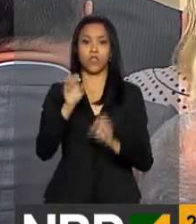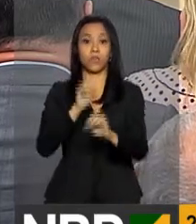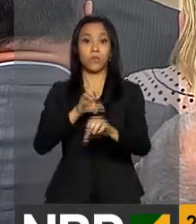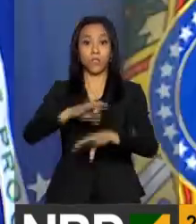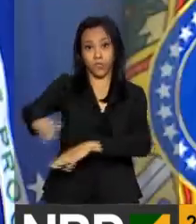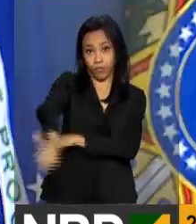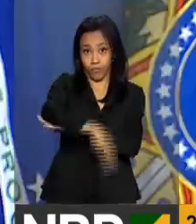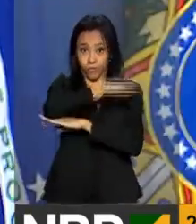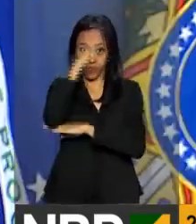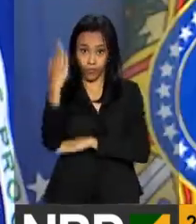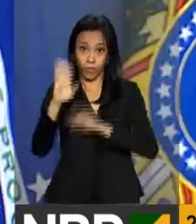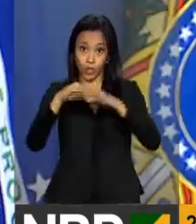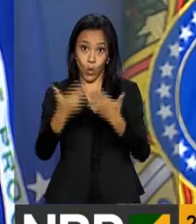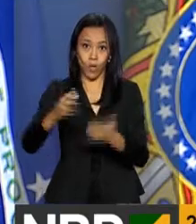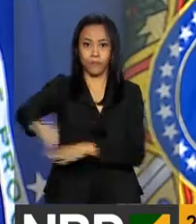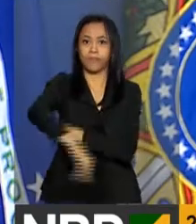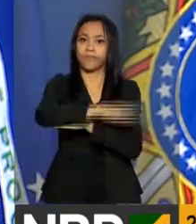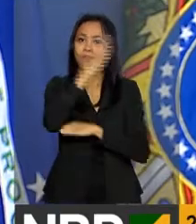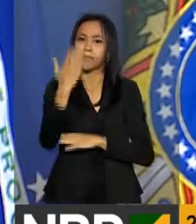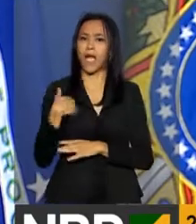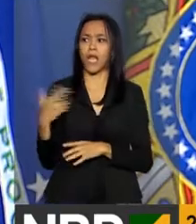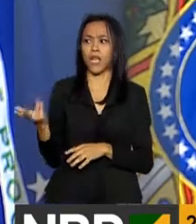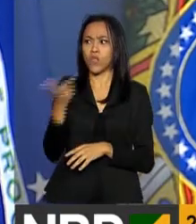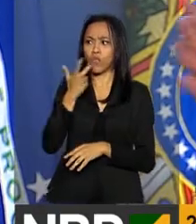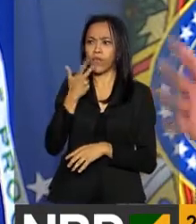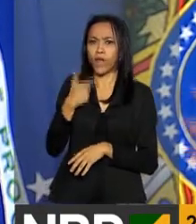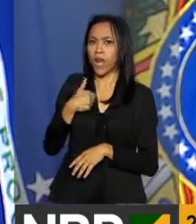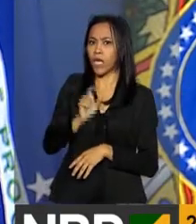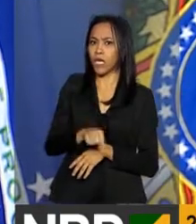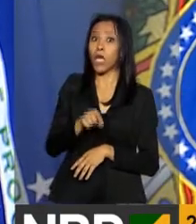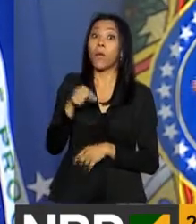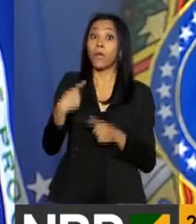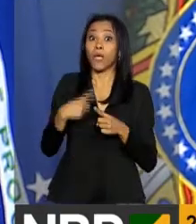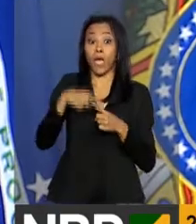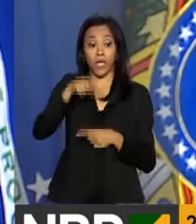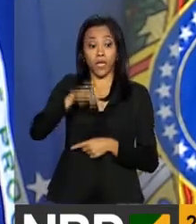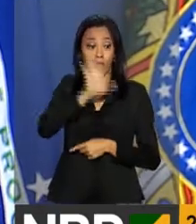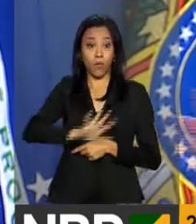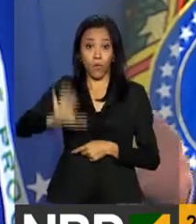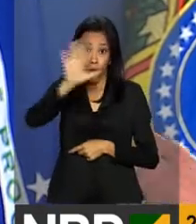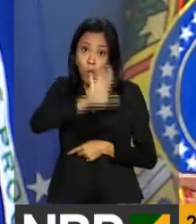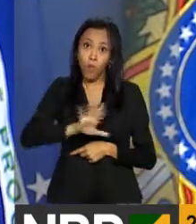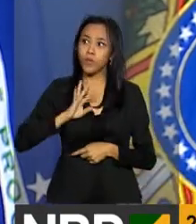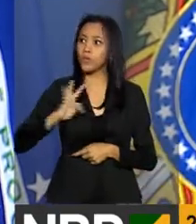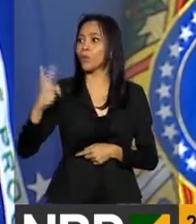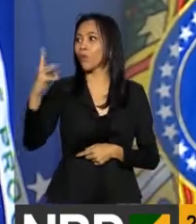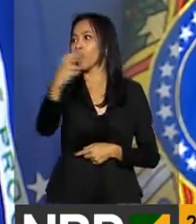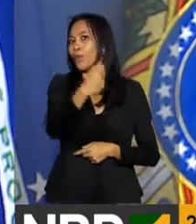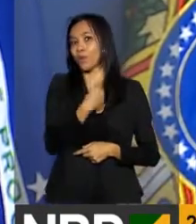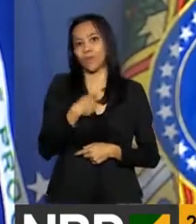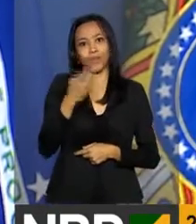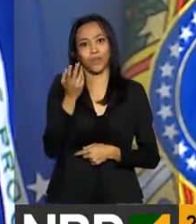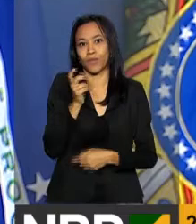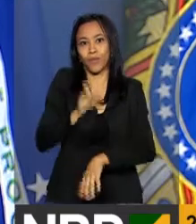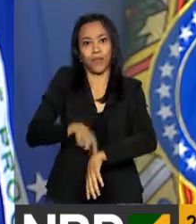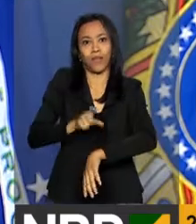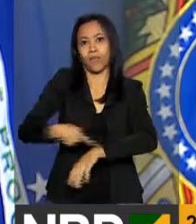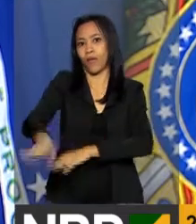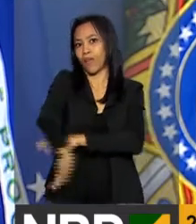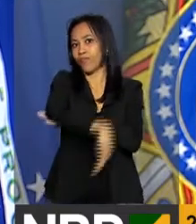e alguém me disse olha não diga isso aqui porque aqui na europa nos países desenvolvidos todos têm escola em tempo